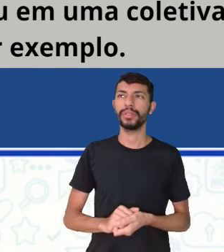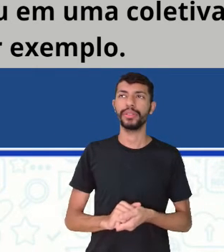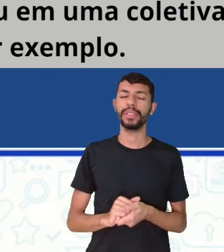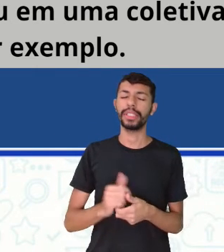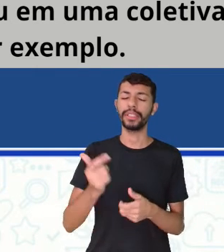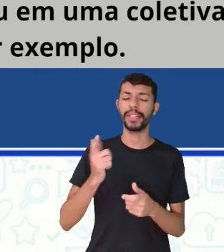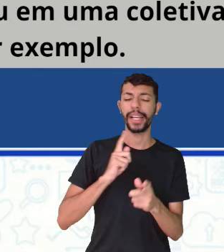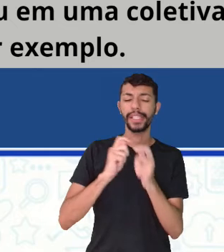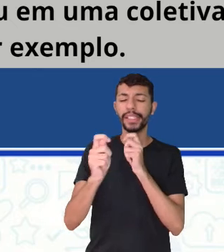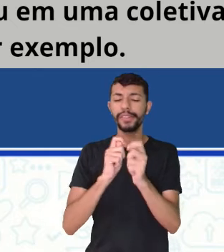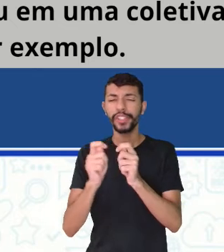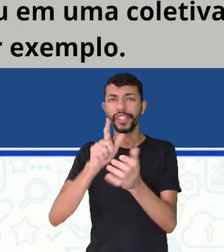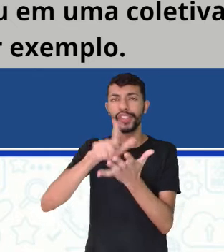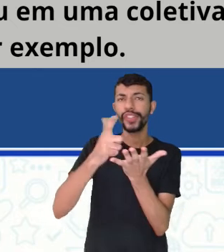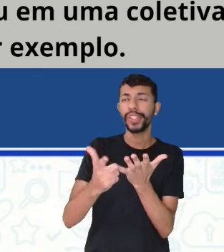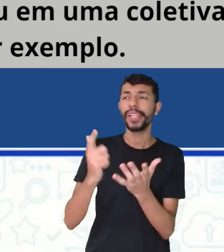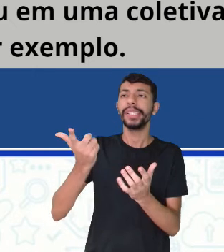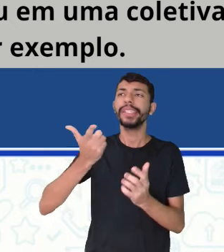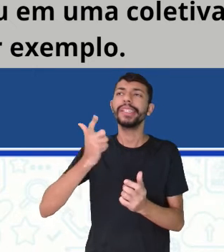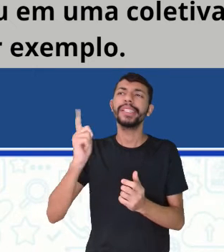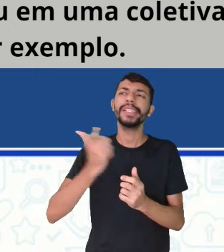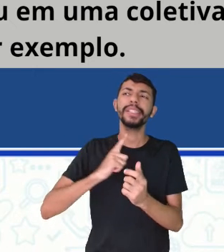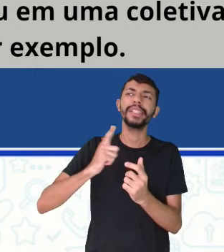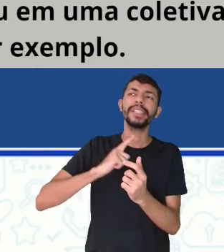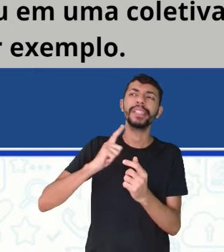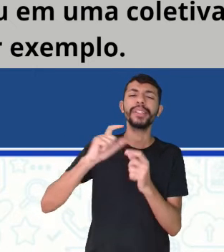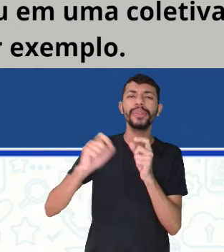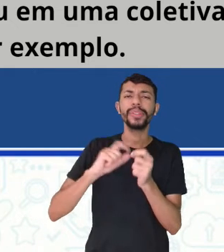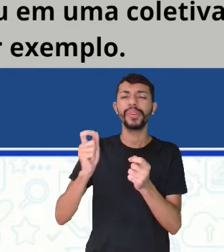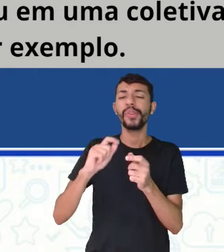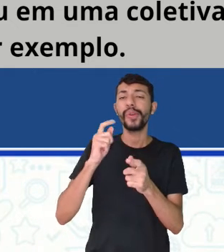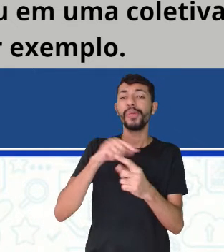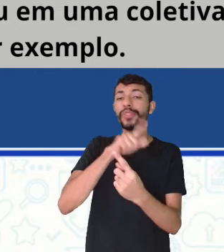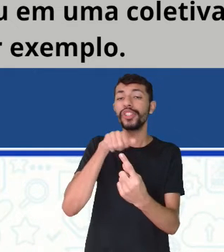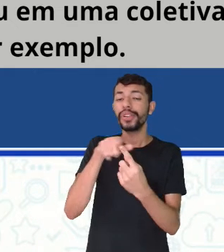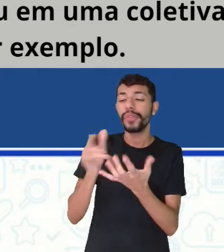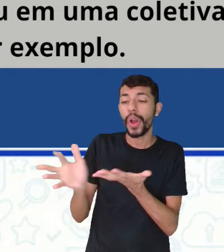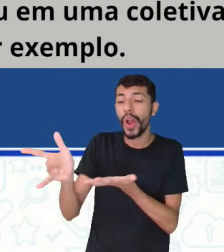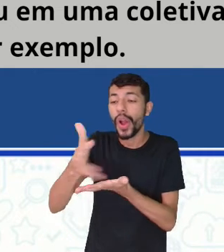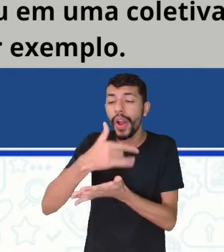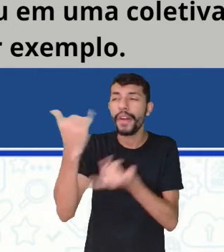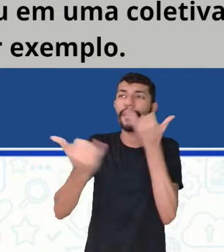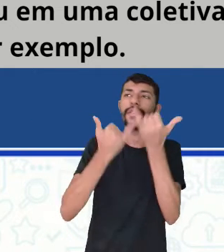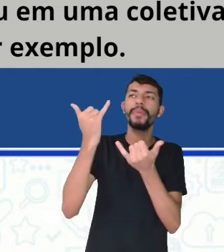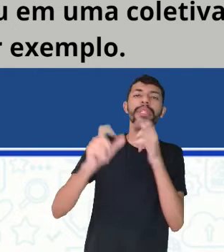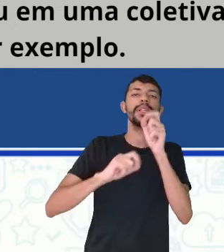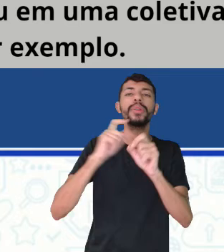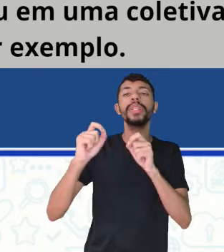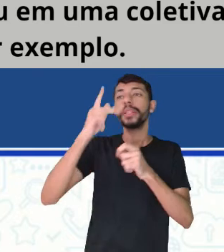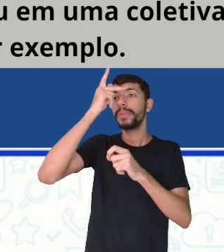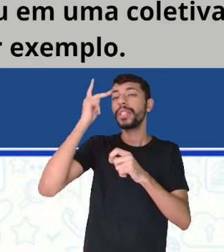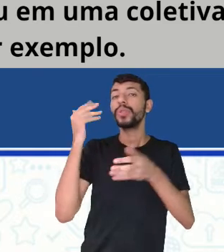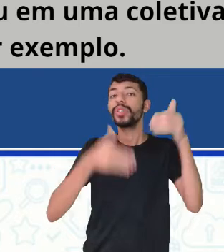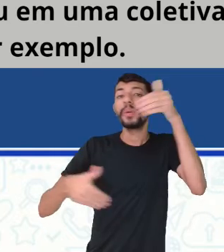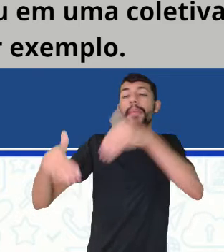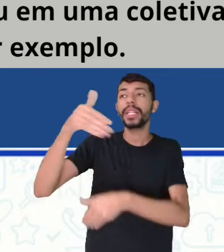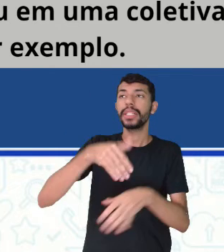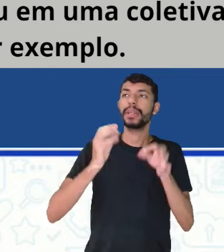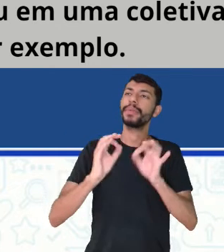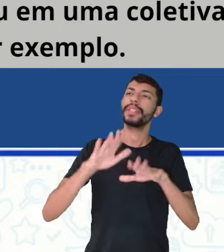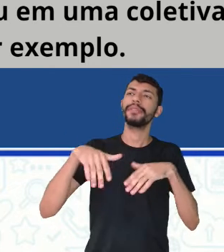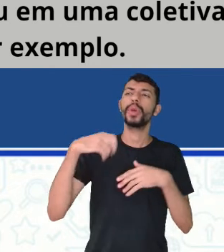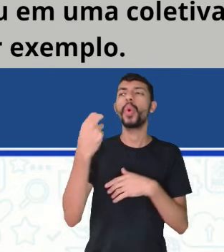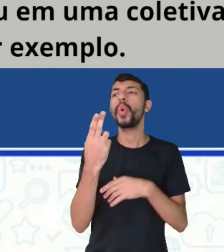jornalística, ela busca colher informações por meio do relato de pessoas envolvidas na notícia, ou em